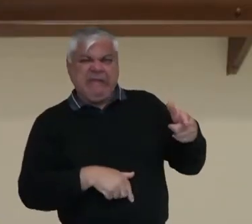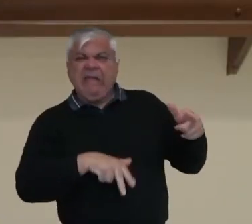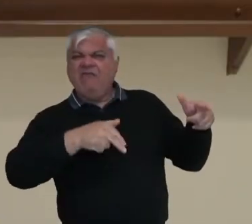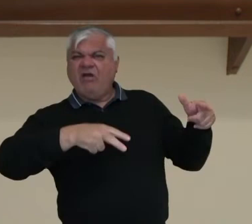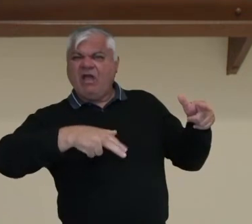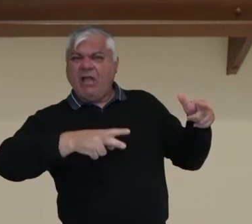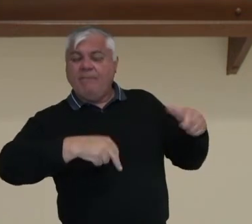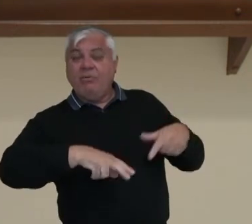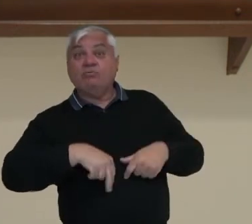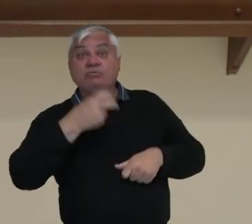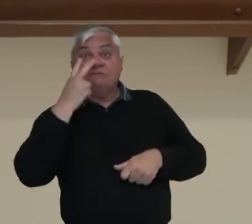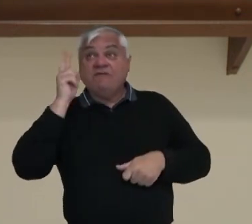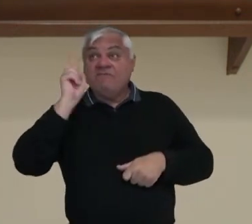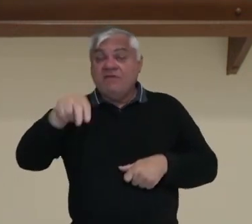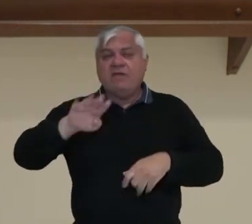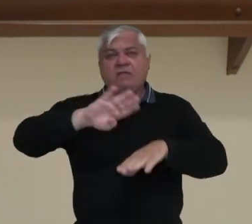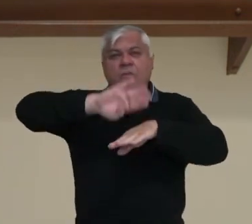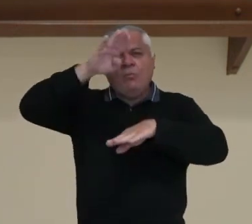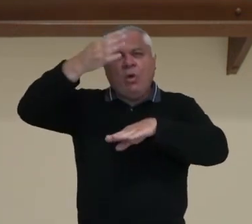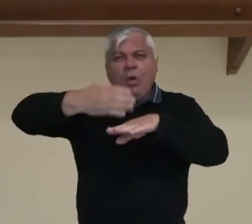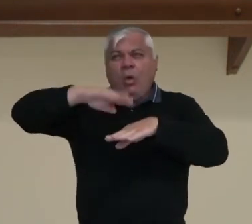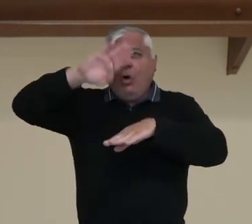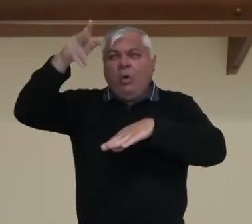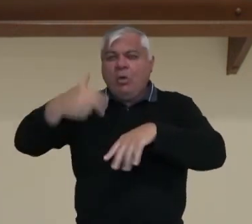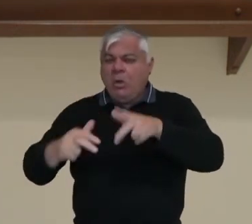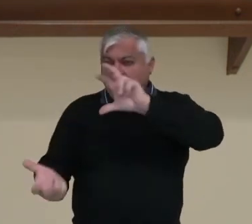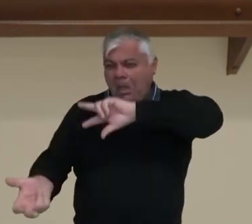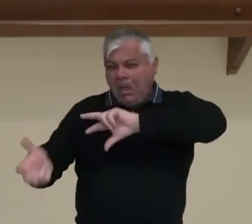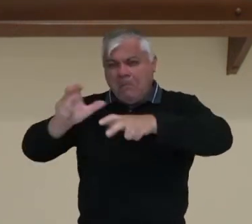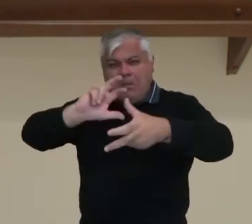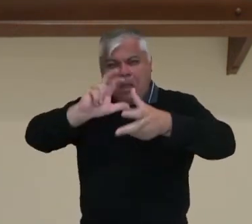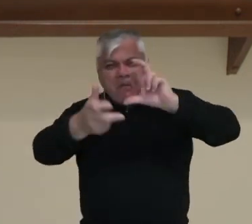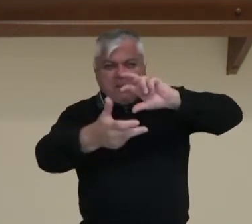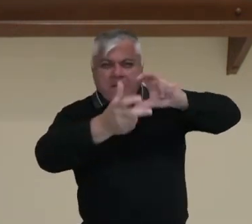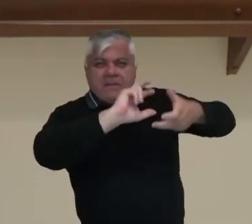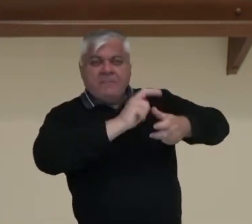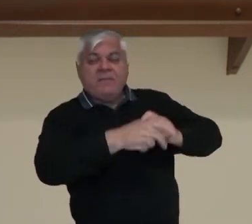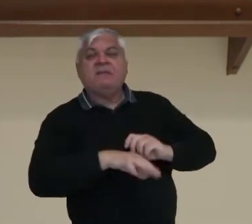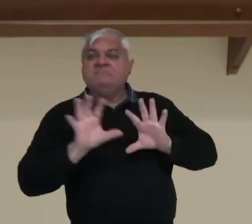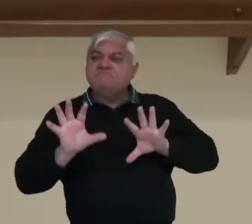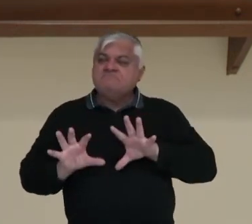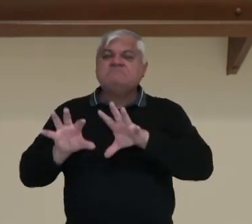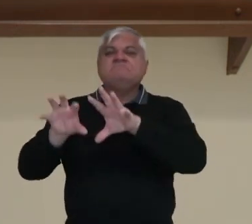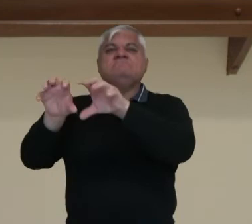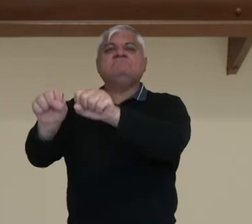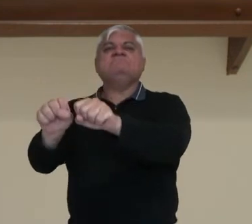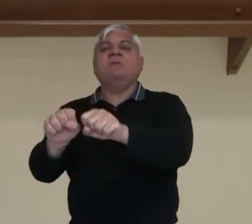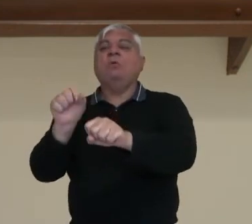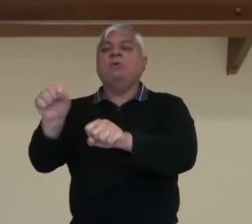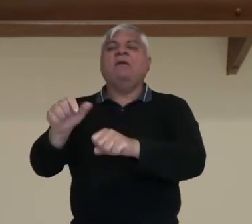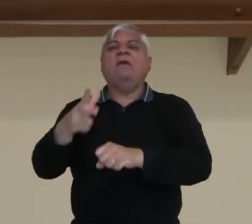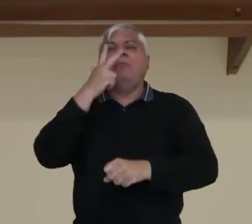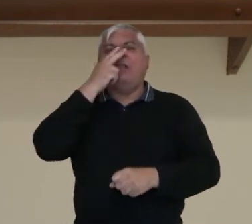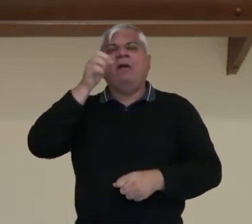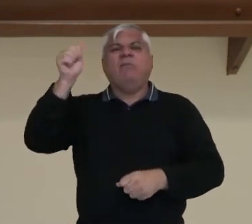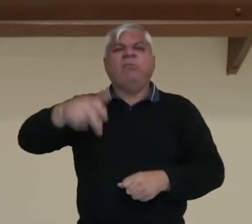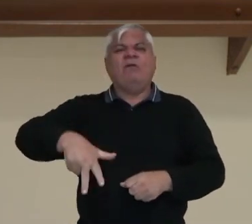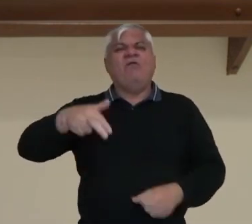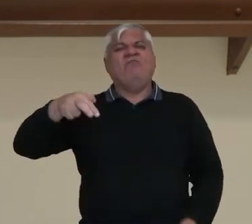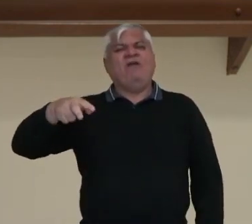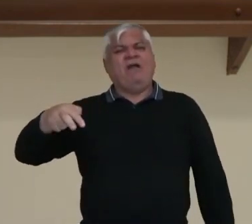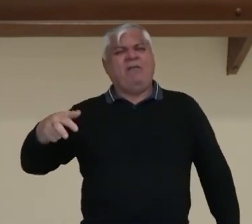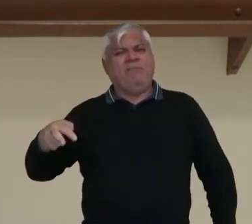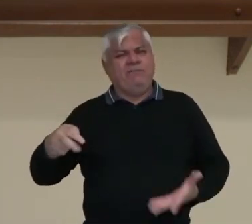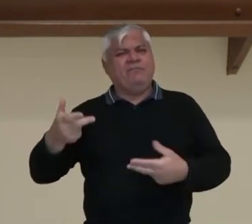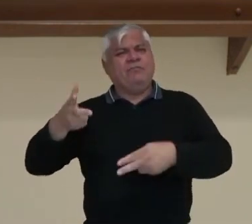pegas nos morros, nos locais, lutando, jogando capoeira, elas eram vistas como marginais e poderiam